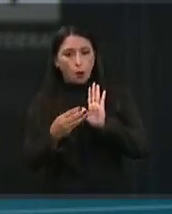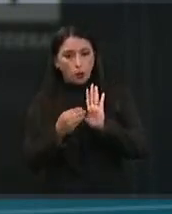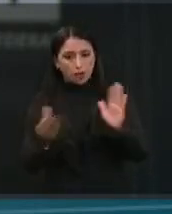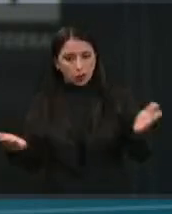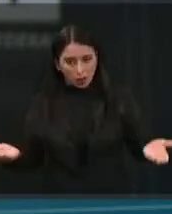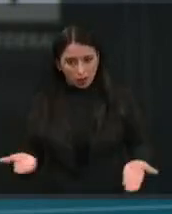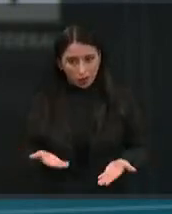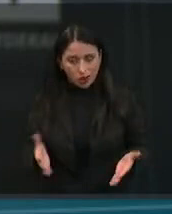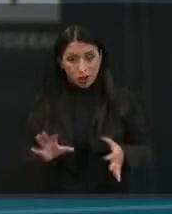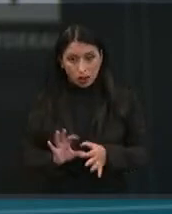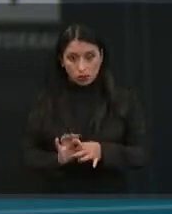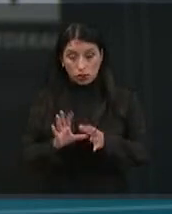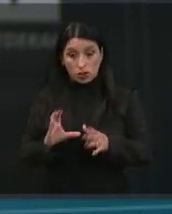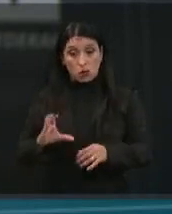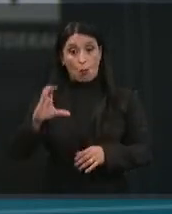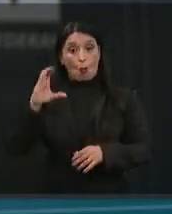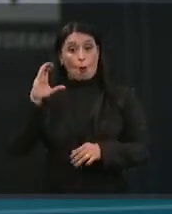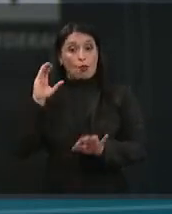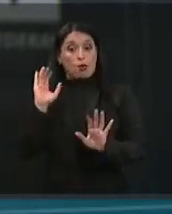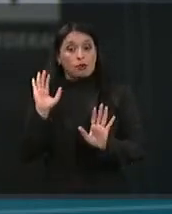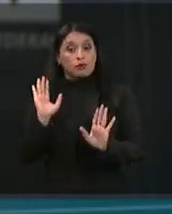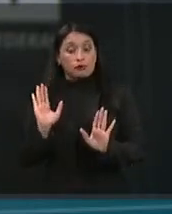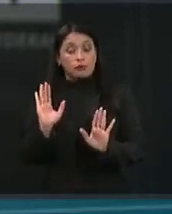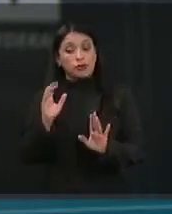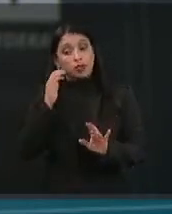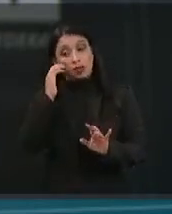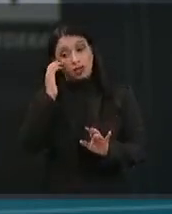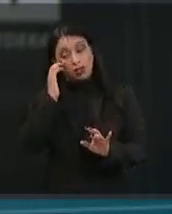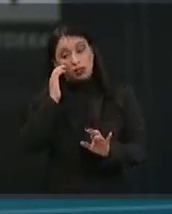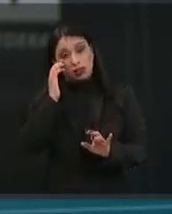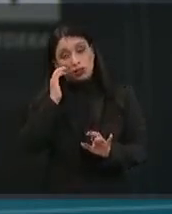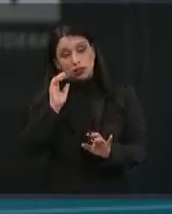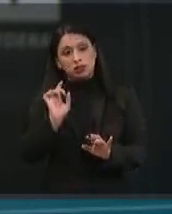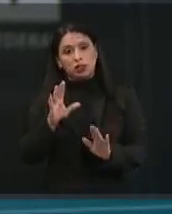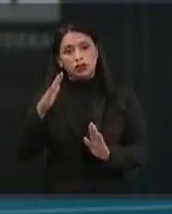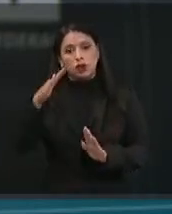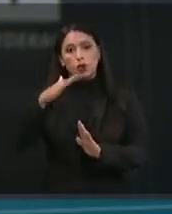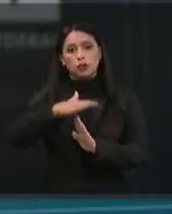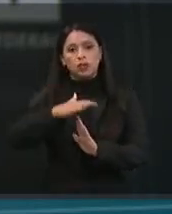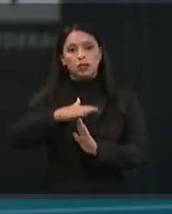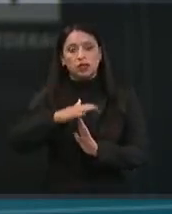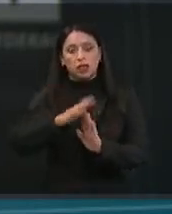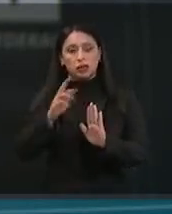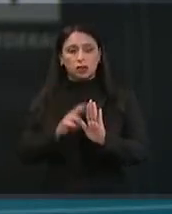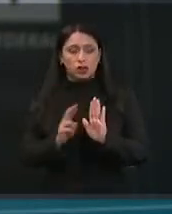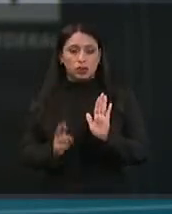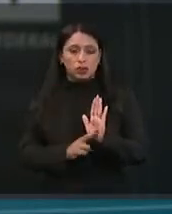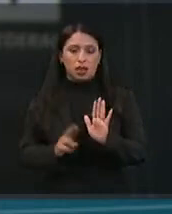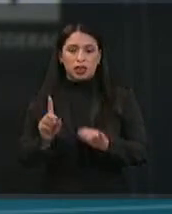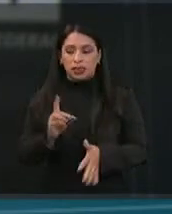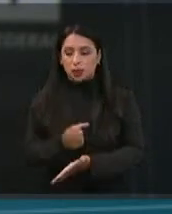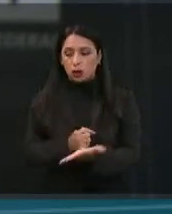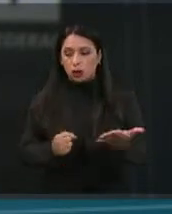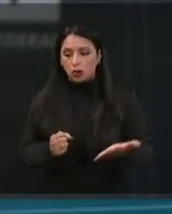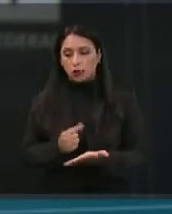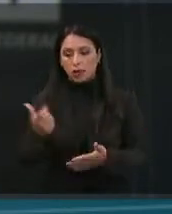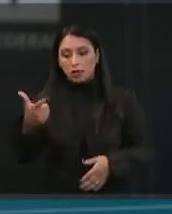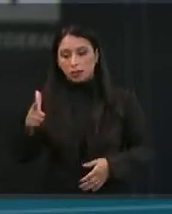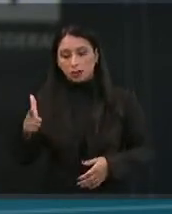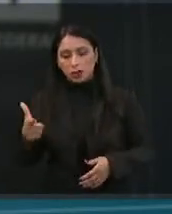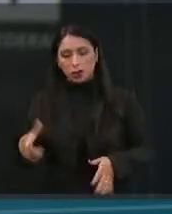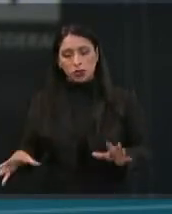omissão? Bom, só se ele for visto como teto regulatório e não como piso para que outras camadas